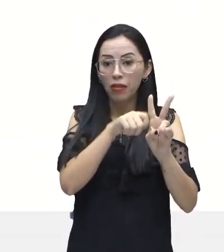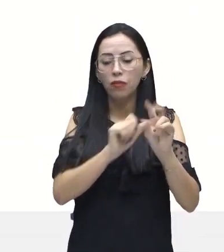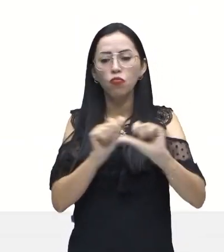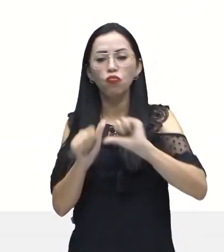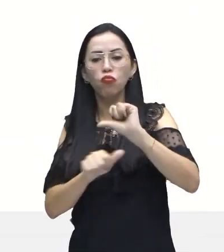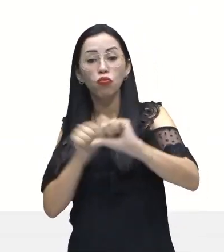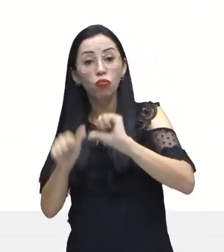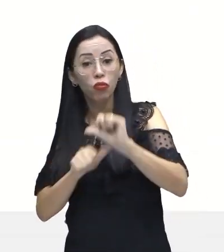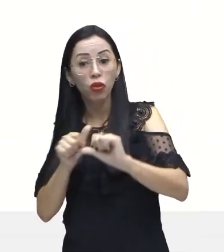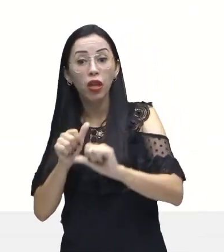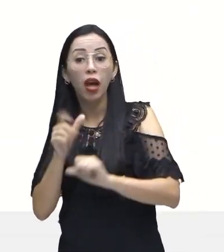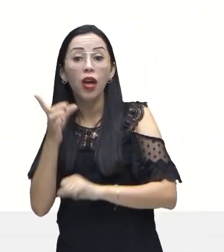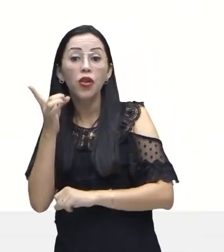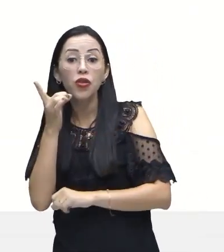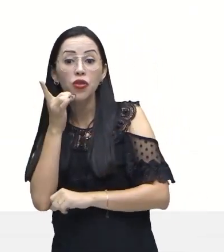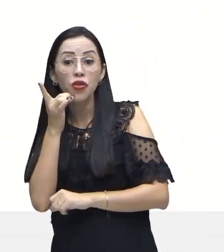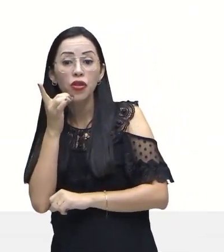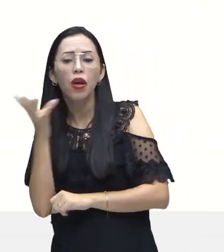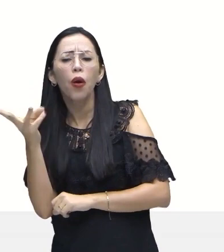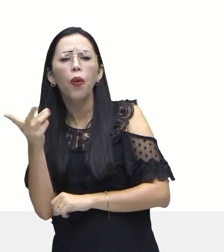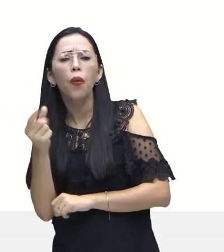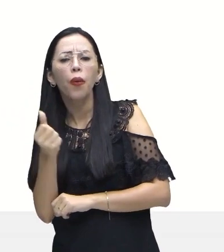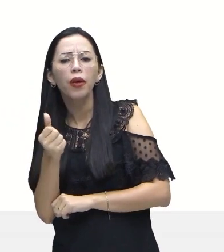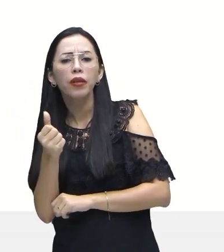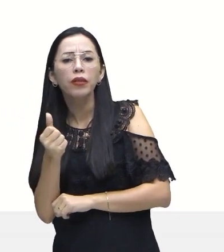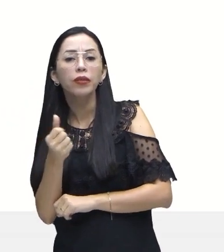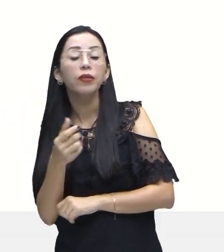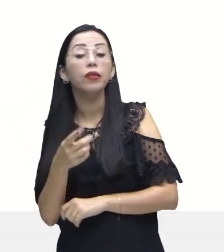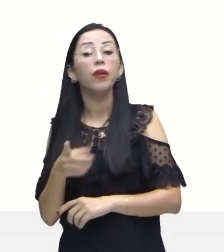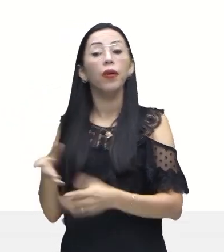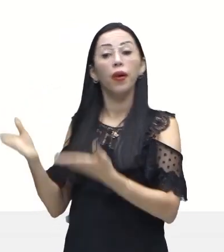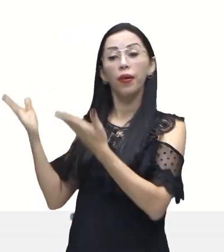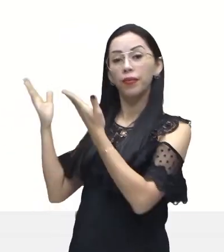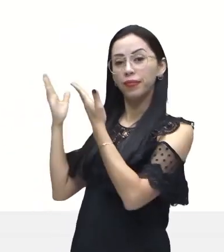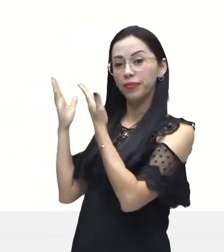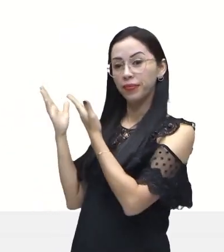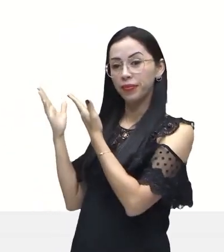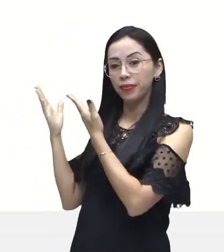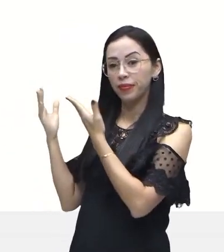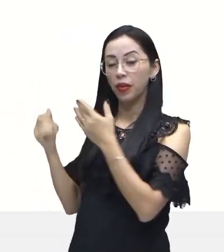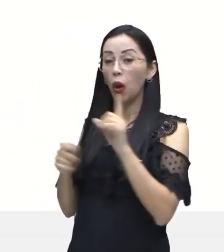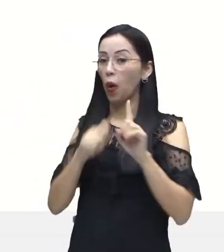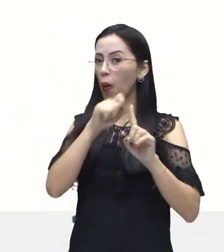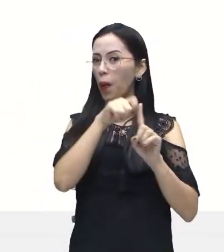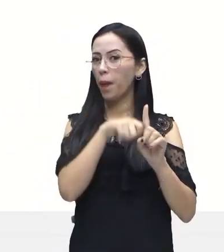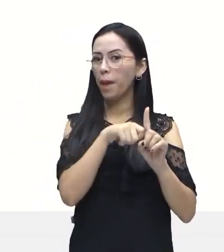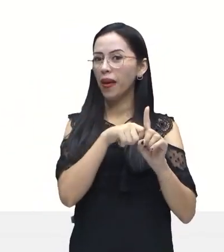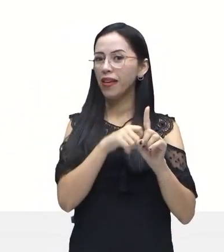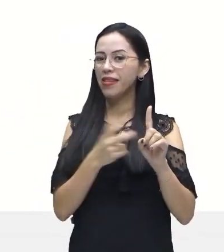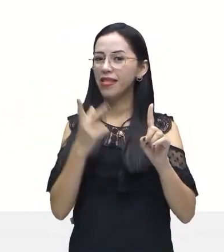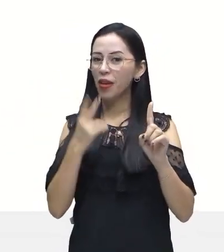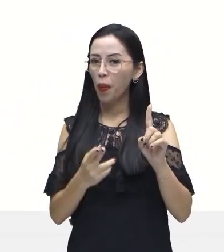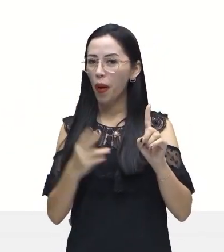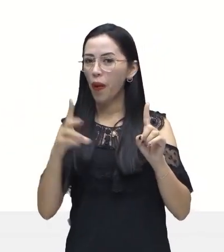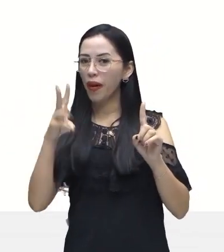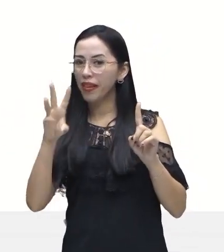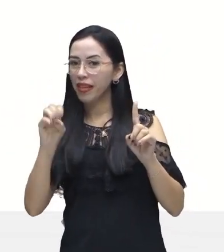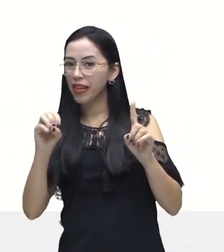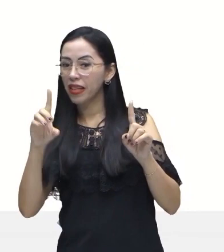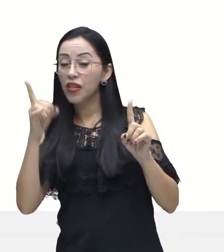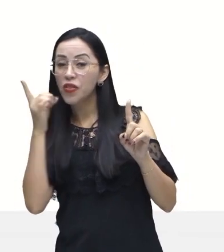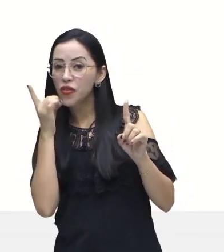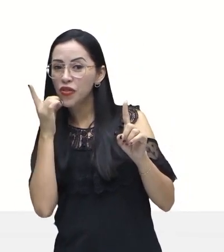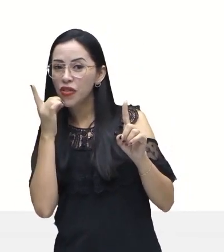um mês é o equivalente a 30 dias. E eu quero transformar